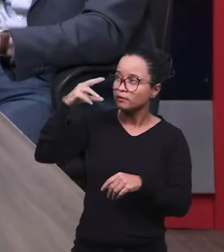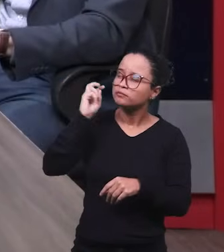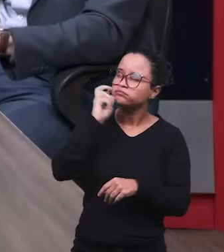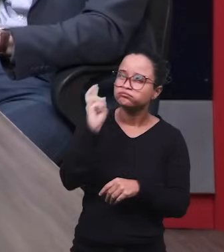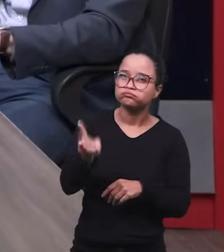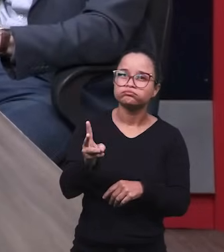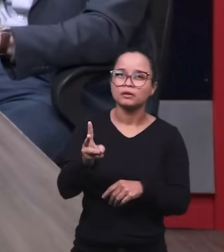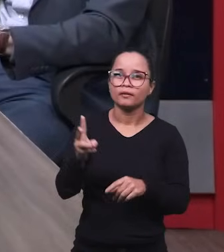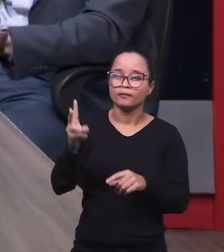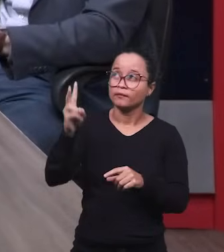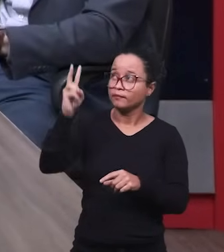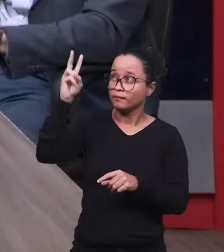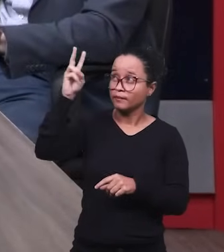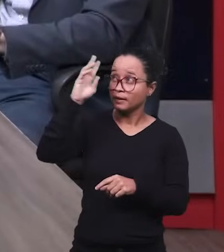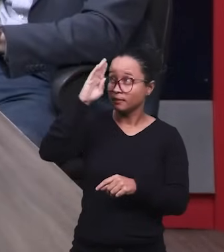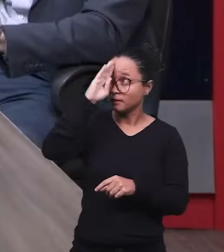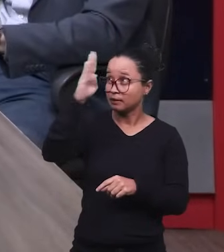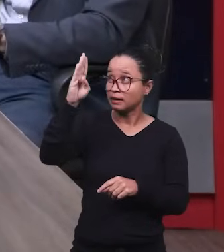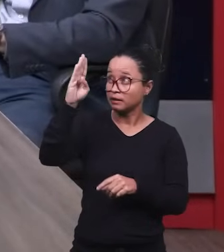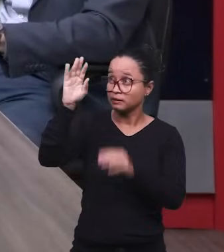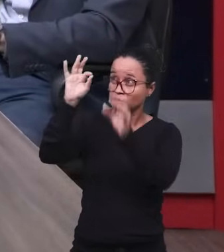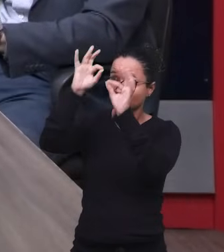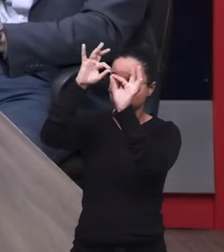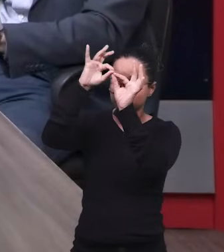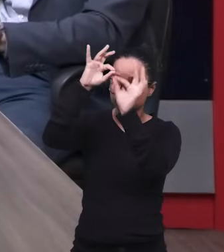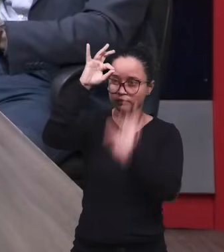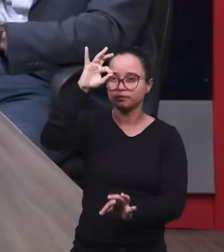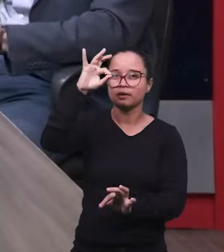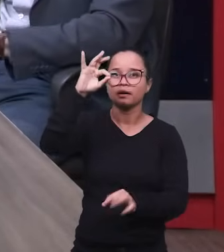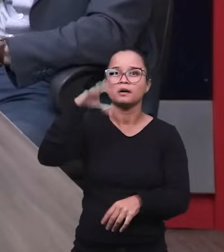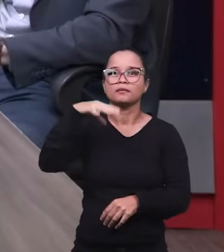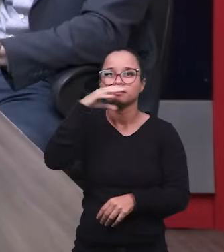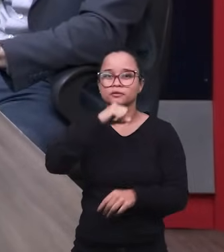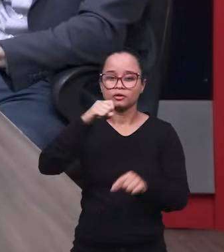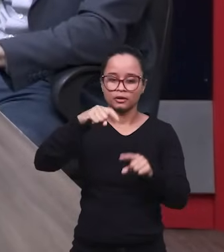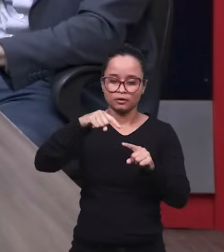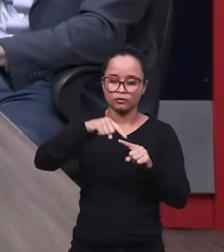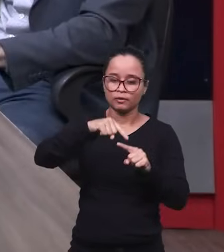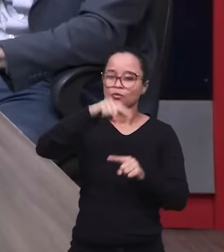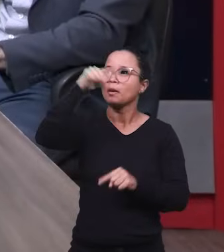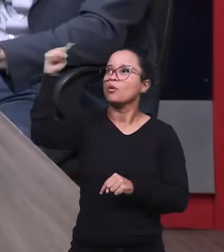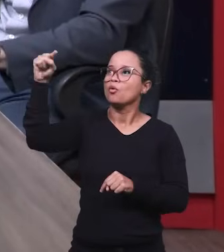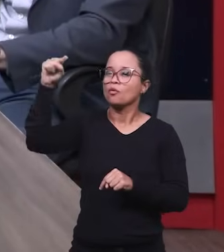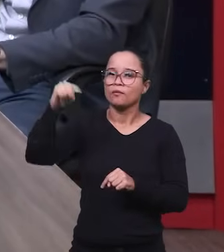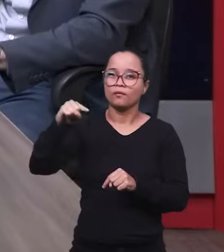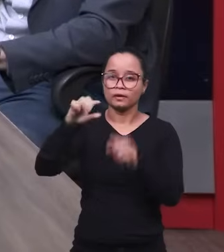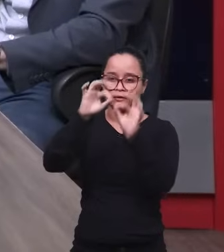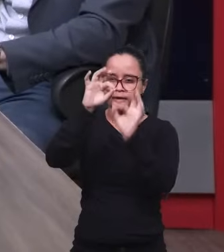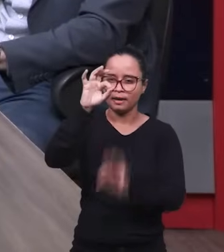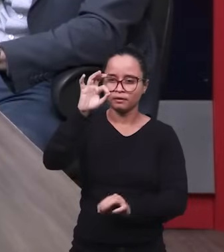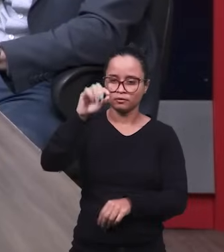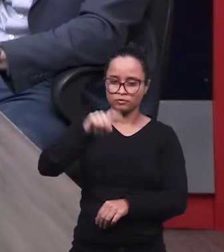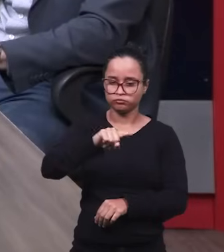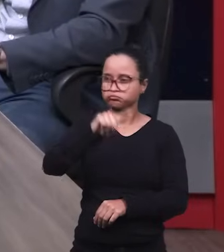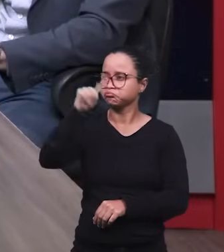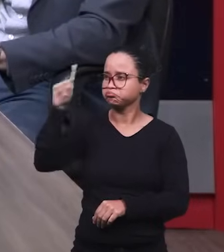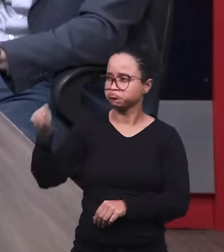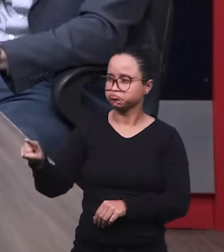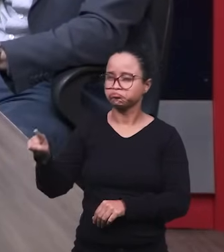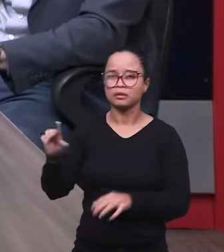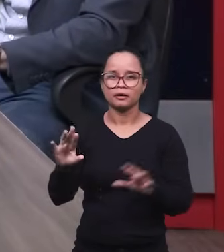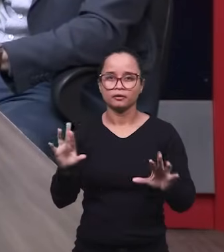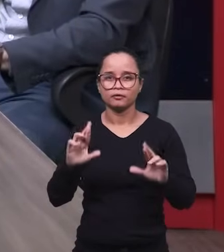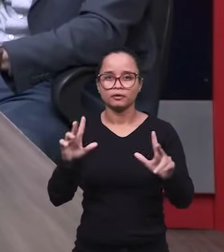ser em linha reta menor do que quando faz uma curva. Então, a gravidade,